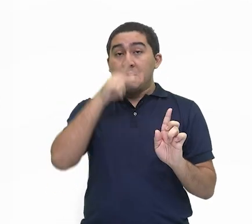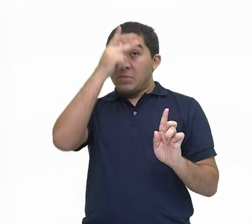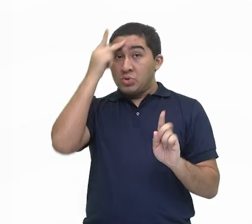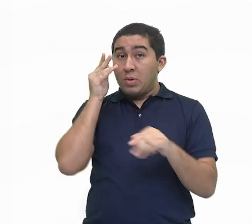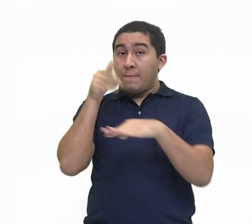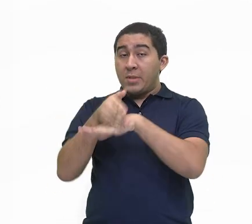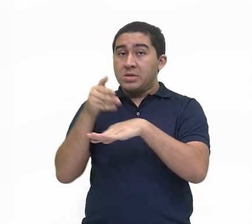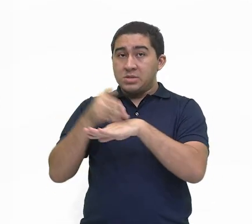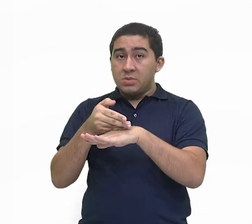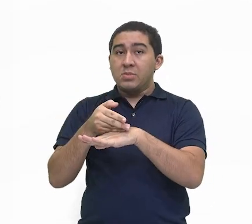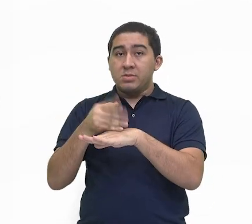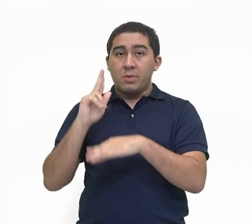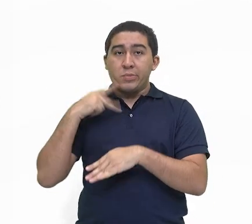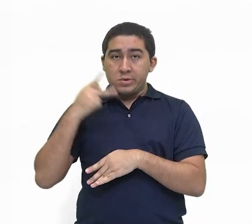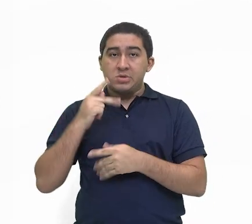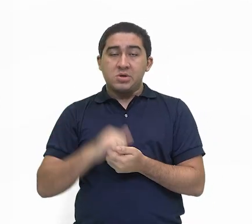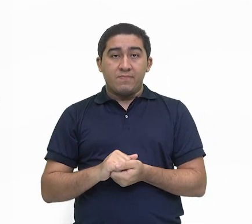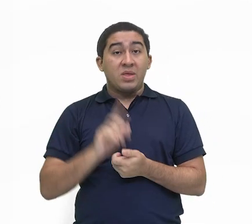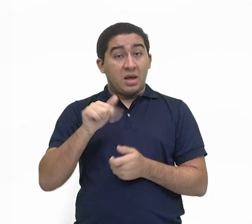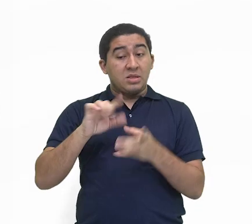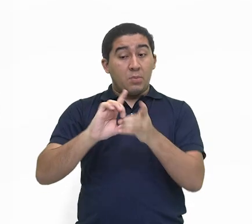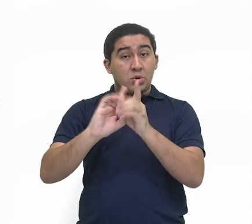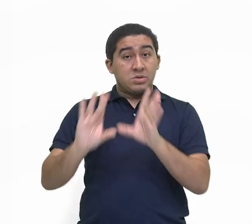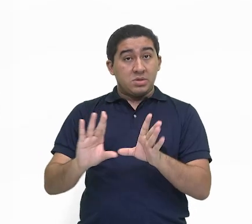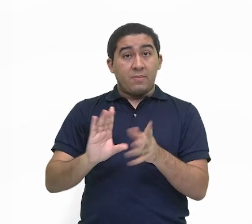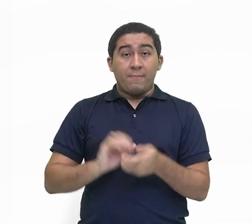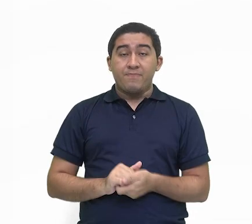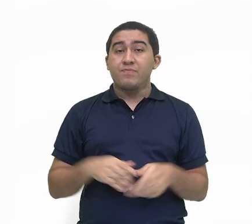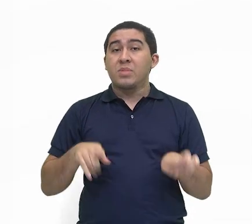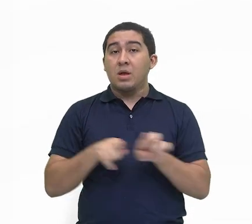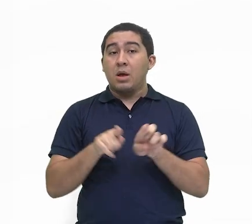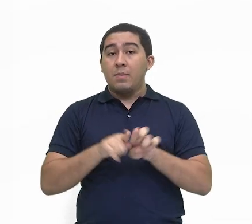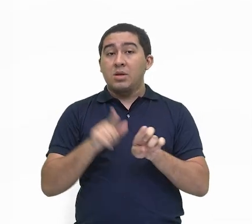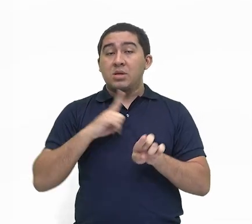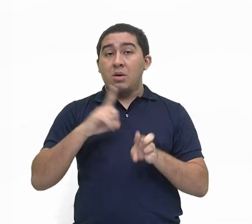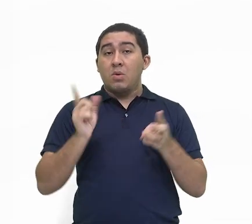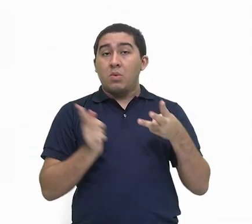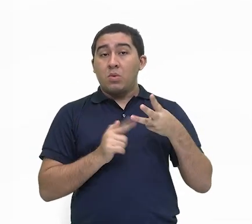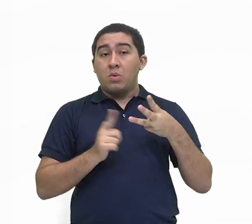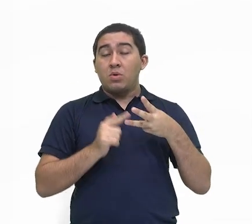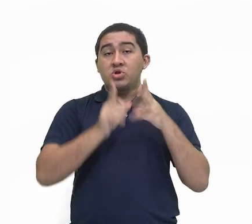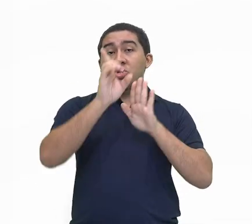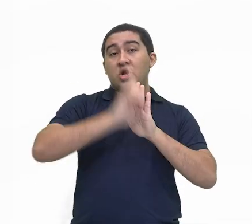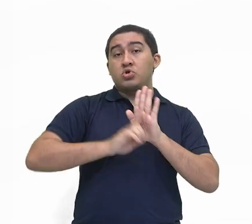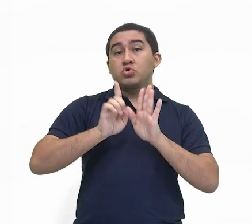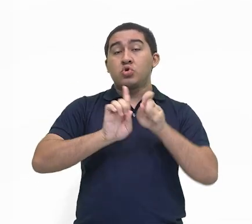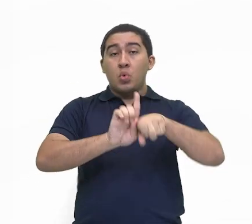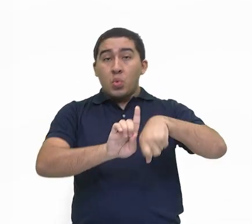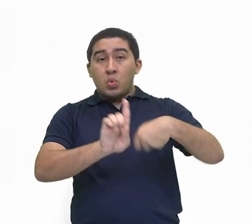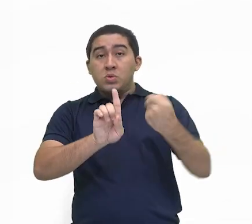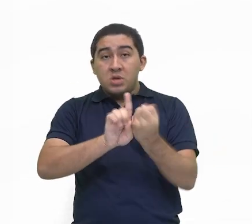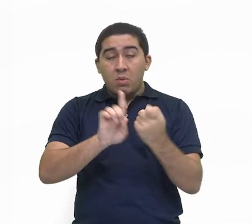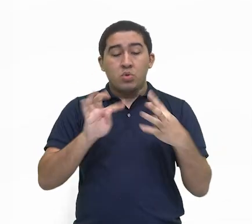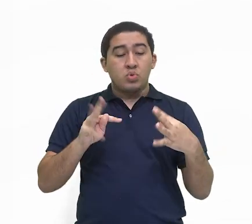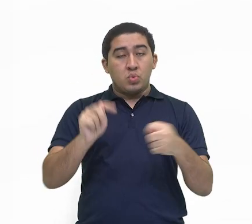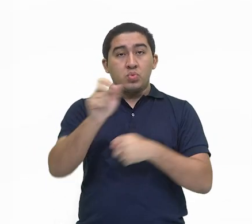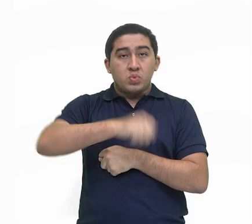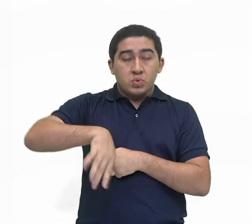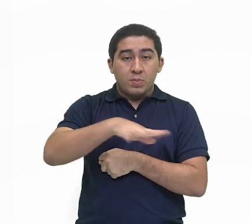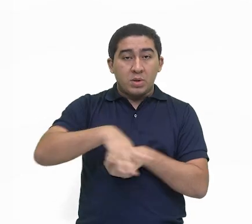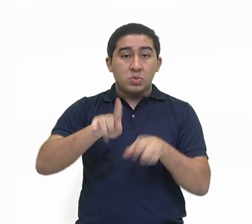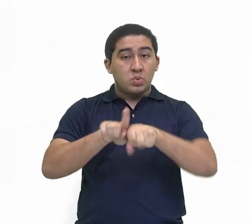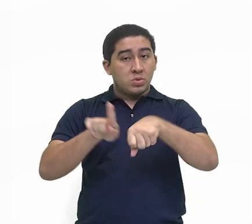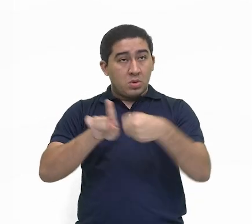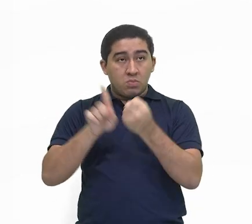de democracia. E nós temos também os direitos sociais, que está ligado com tudo aquilo que está no campo